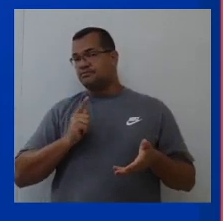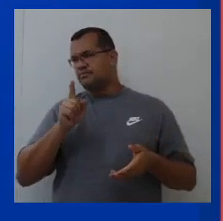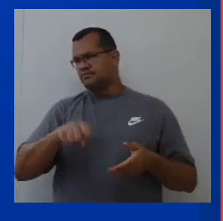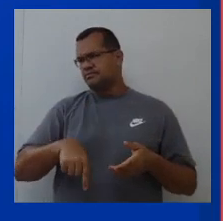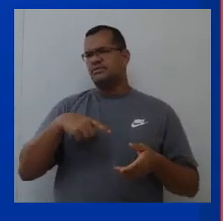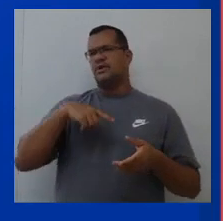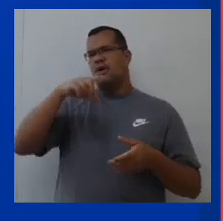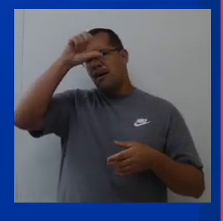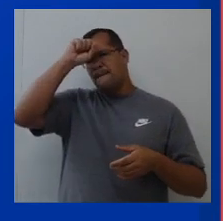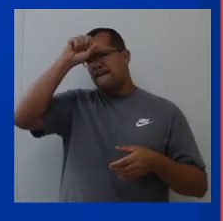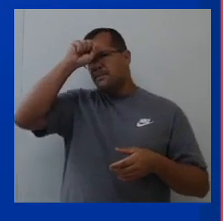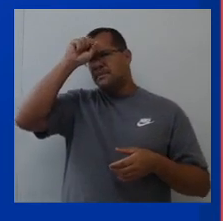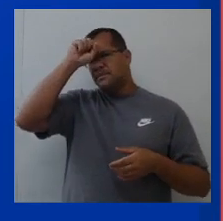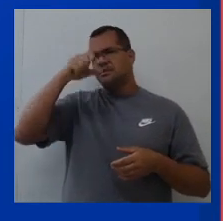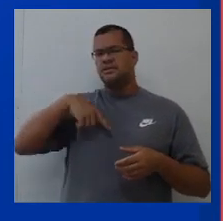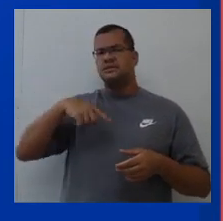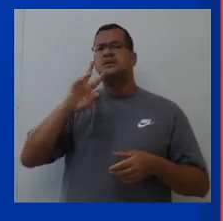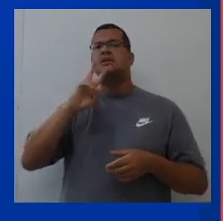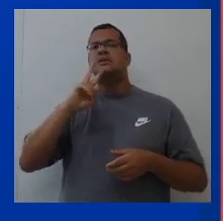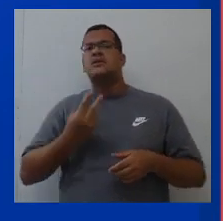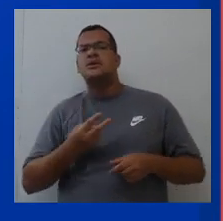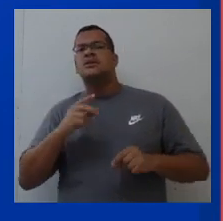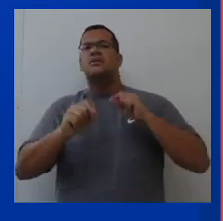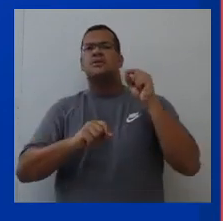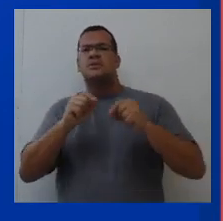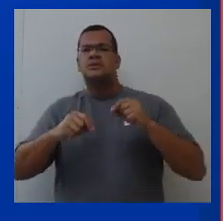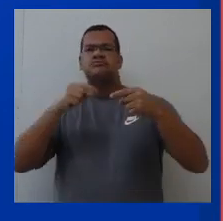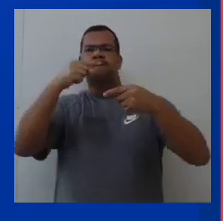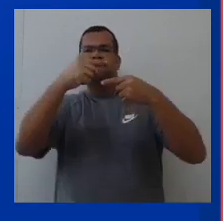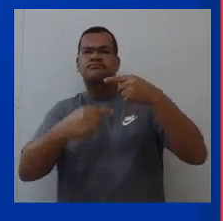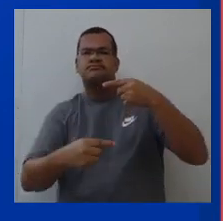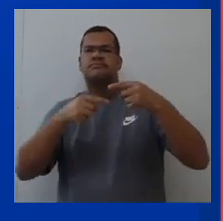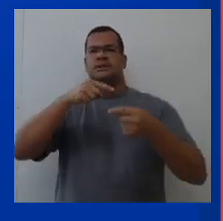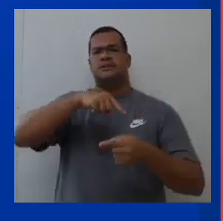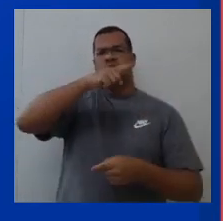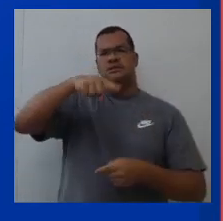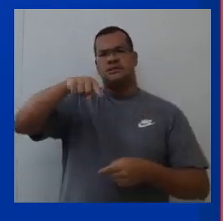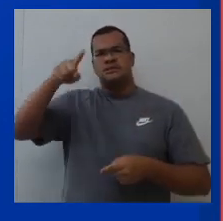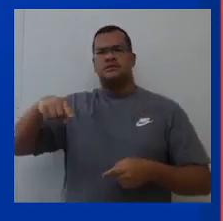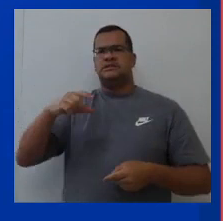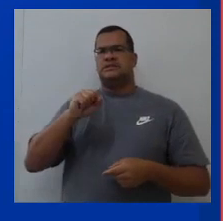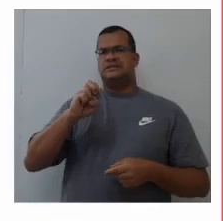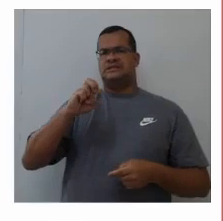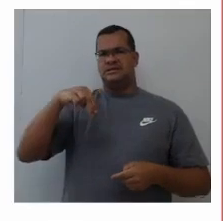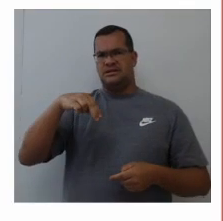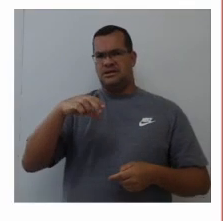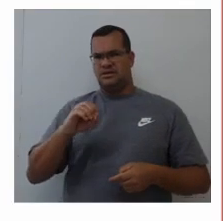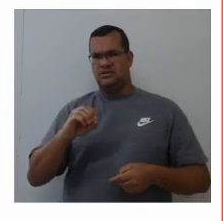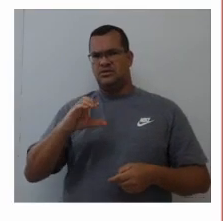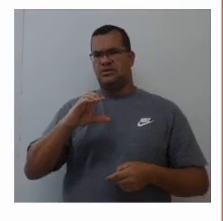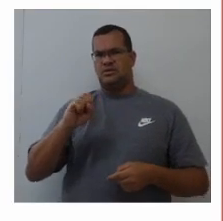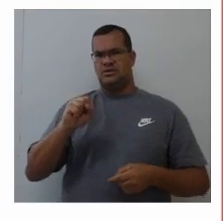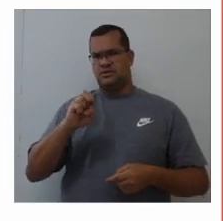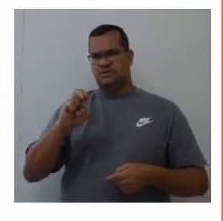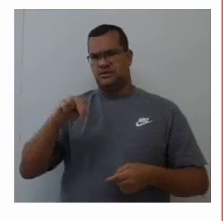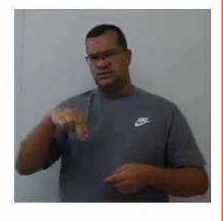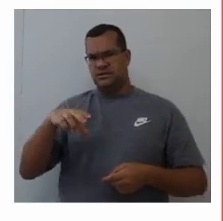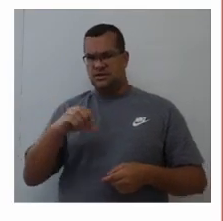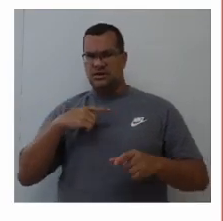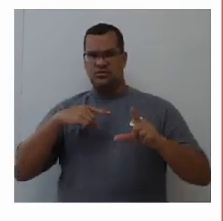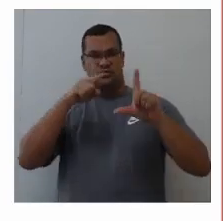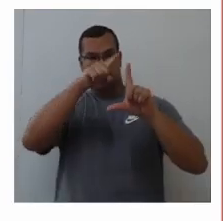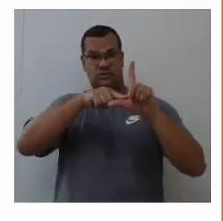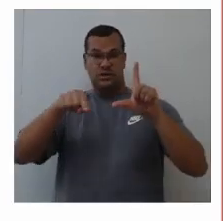aprendizagem baseada em reconhecer as razões trigonométricas seno, cosseno e tangente no triângulo retângulo